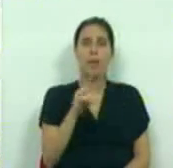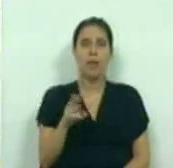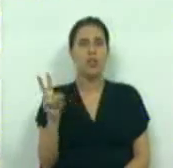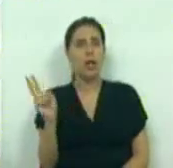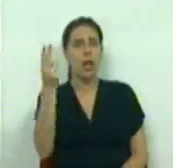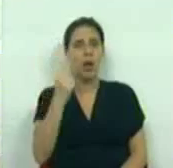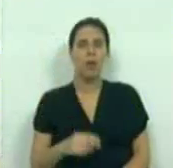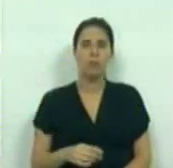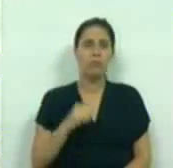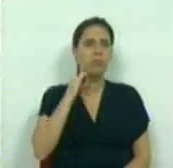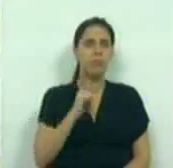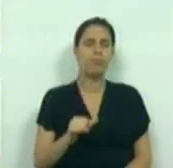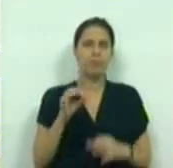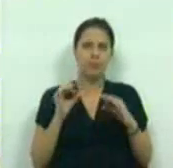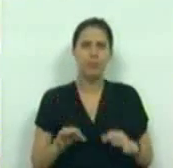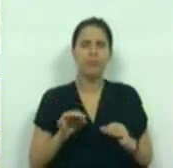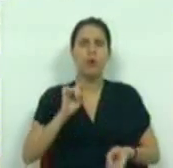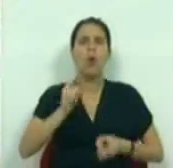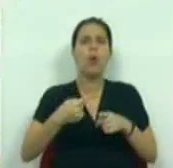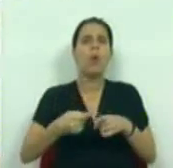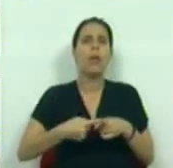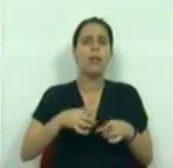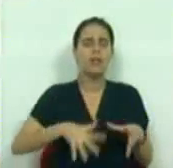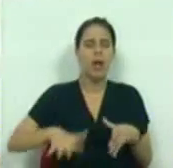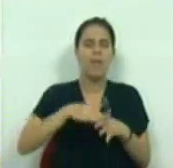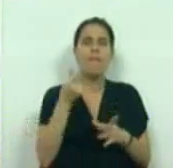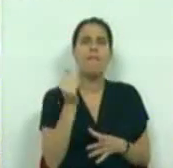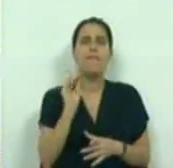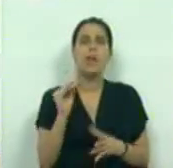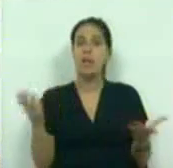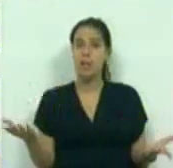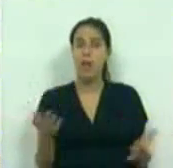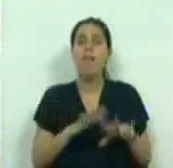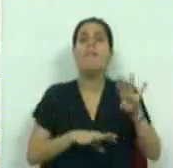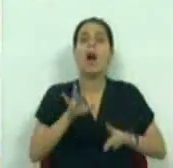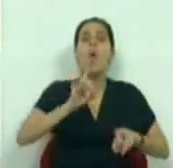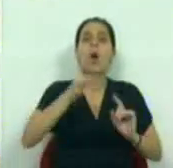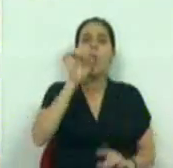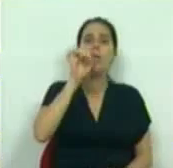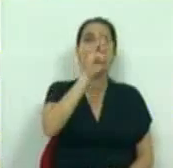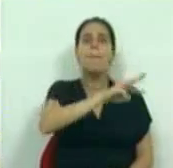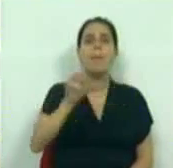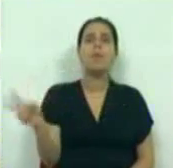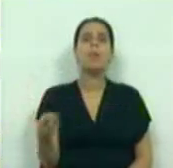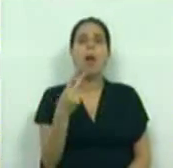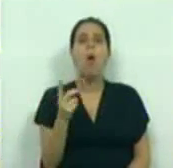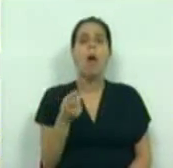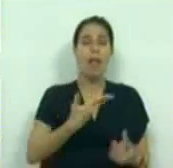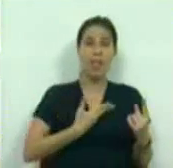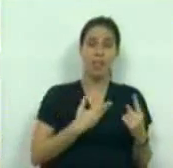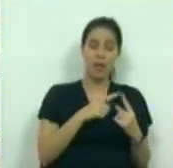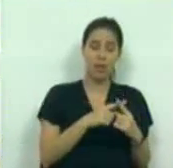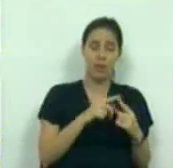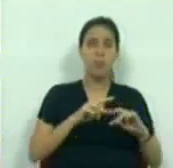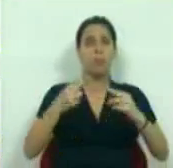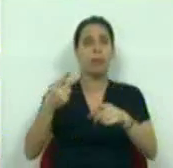de euros. Uma cedência completa ao que são os interesses do setor financeiro. E o que é que se faz com esses 8 mil milhões de euros? Passa-se que era dívida